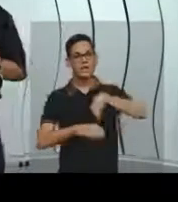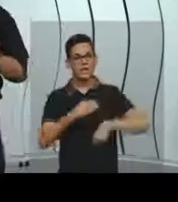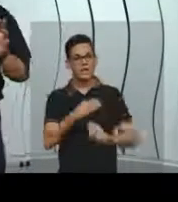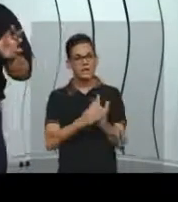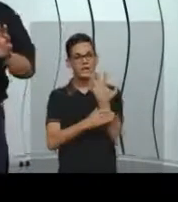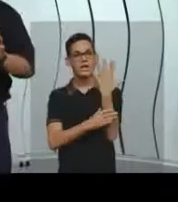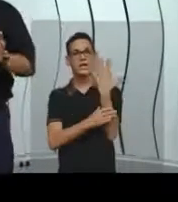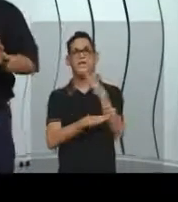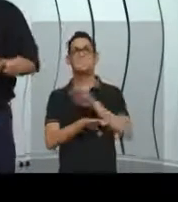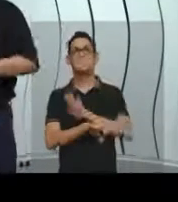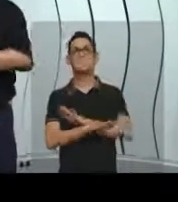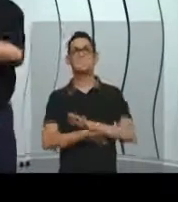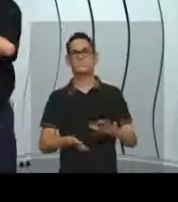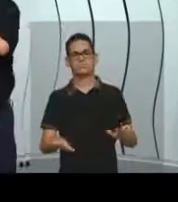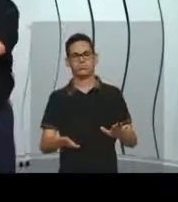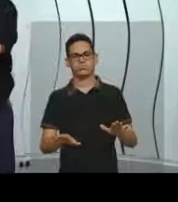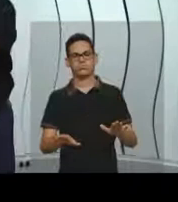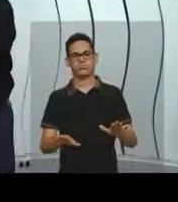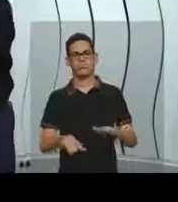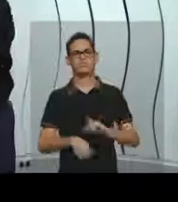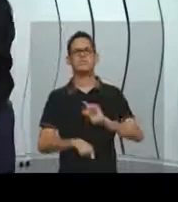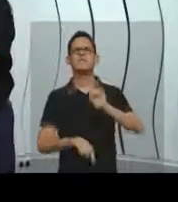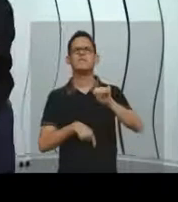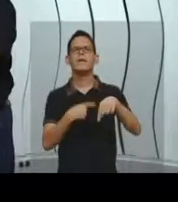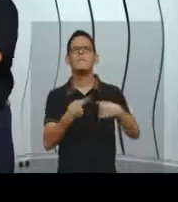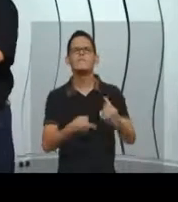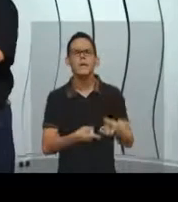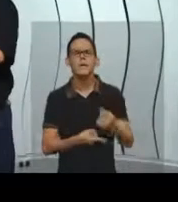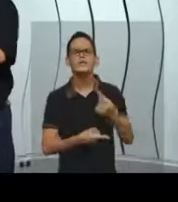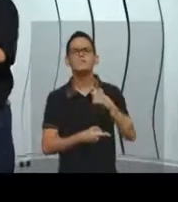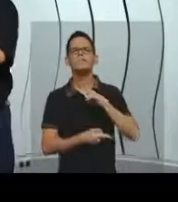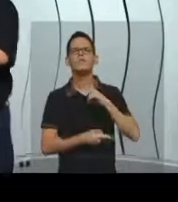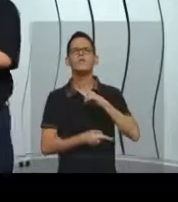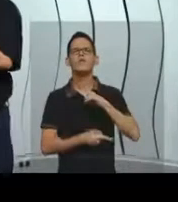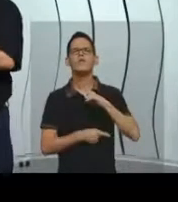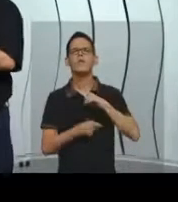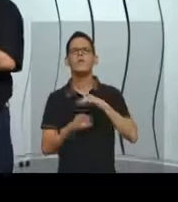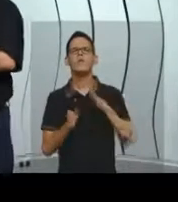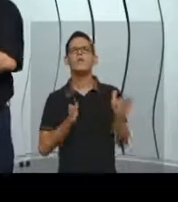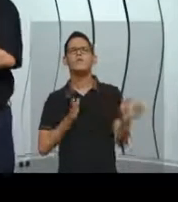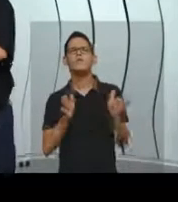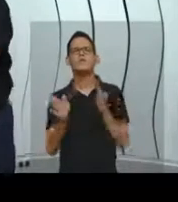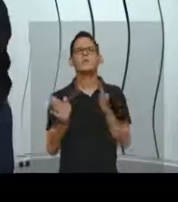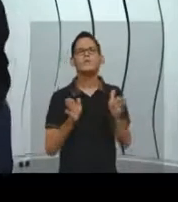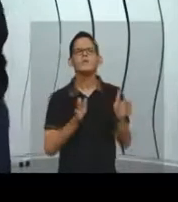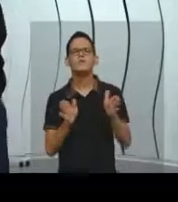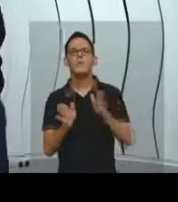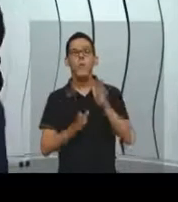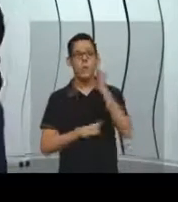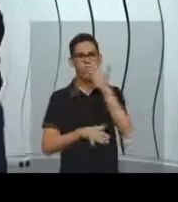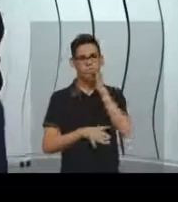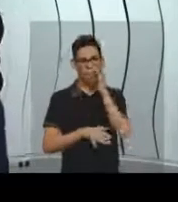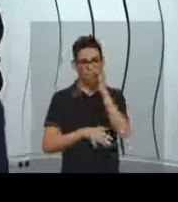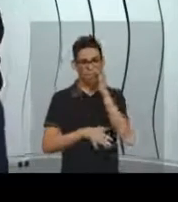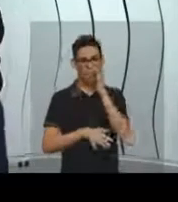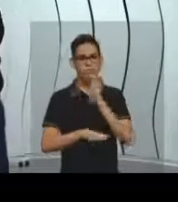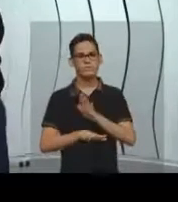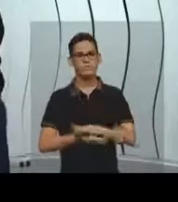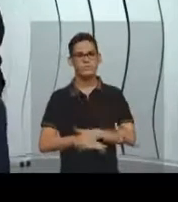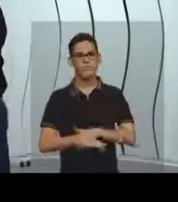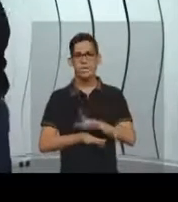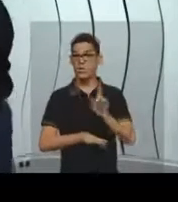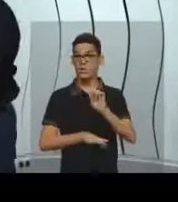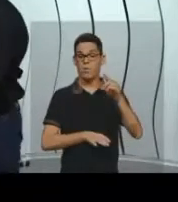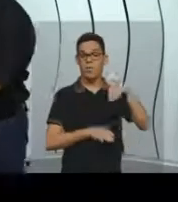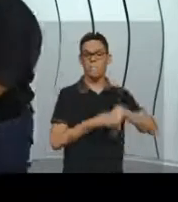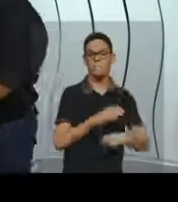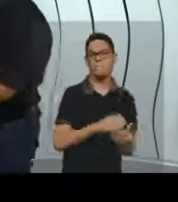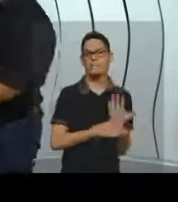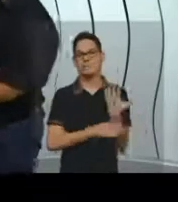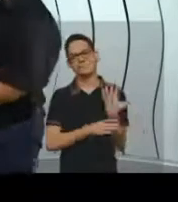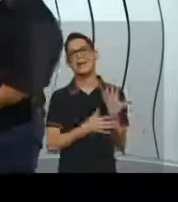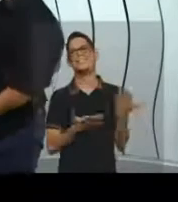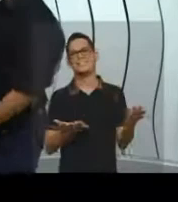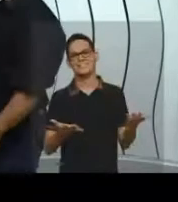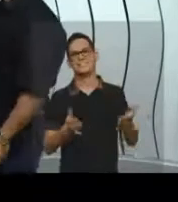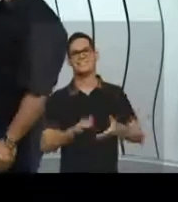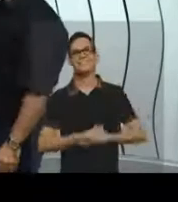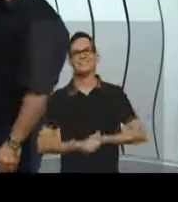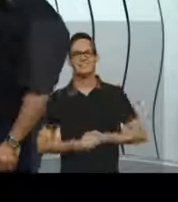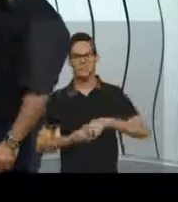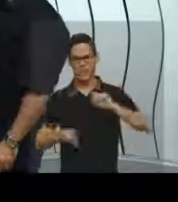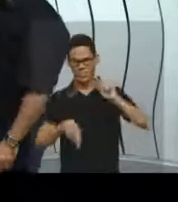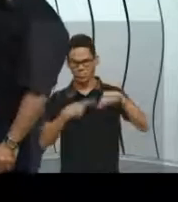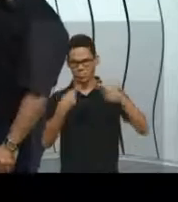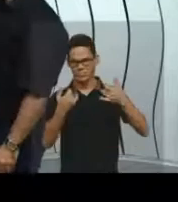cana-de-açúcar, houve o ciclo do ouro, mas não interessa nesse momento, porque é um ciclo não é um ciclo de plantio, não é?